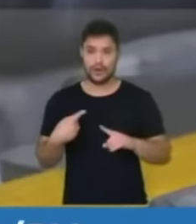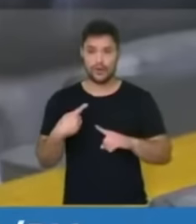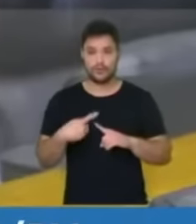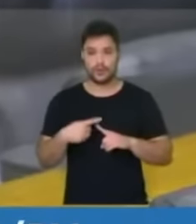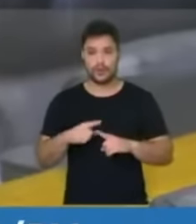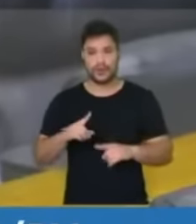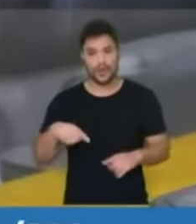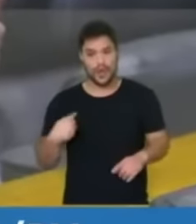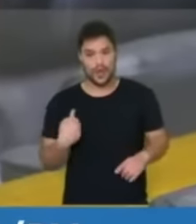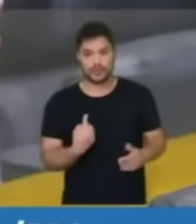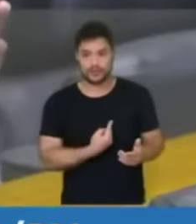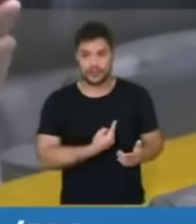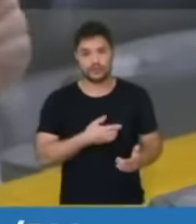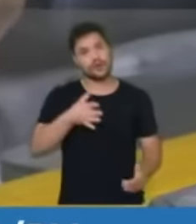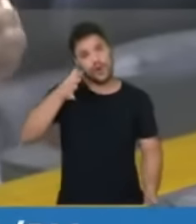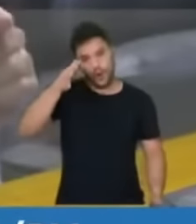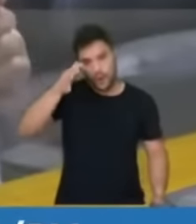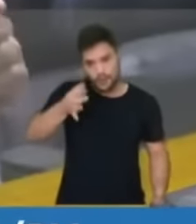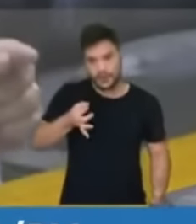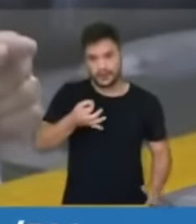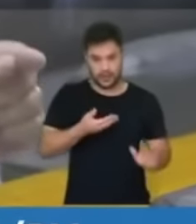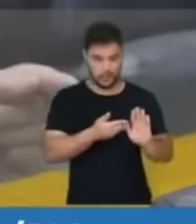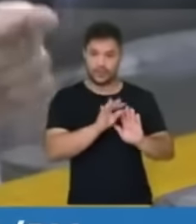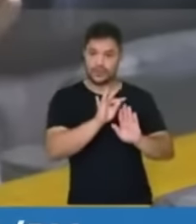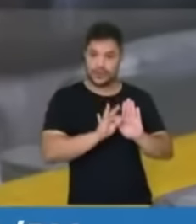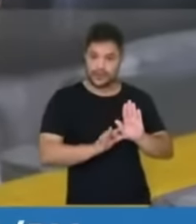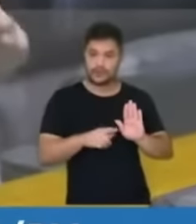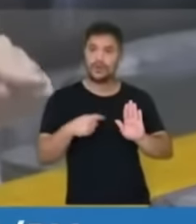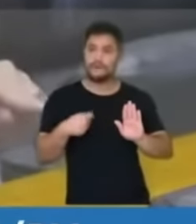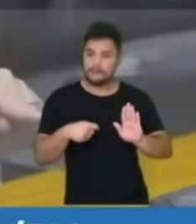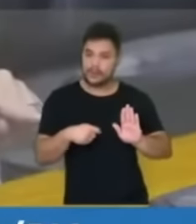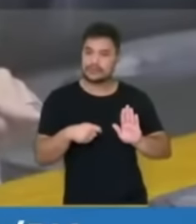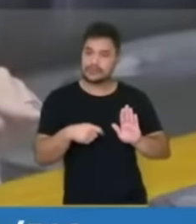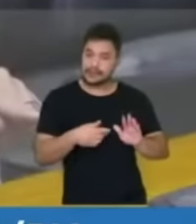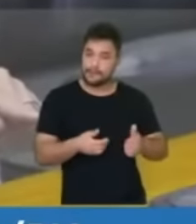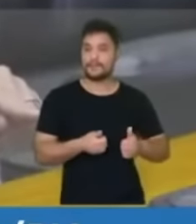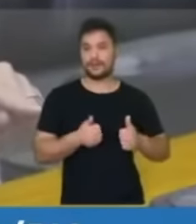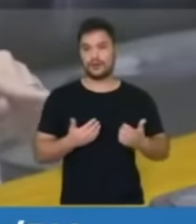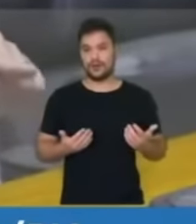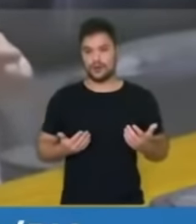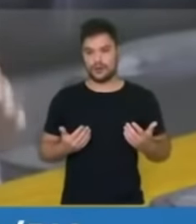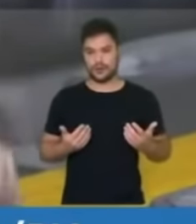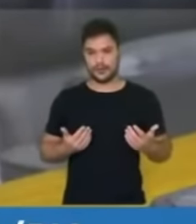nós compreendemos que o texto precisa ser melhorado. Se não houver, porque,